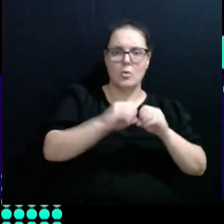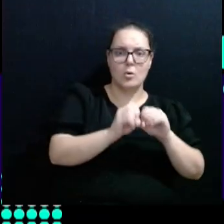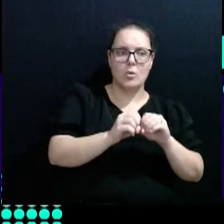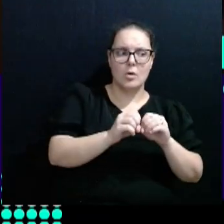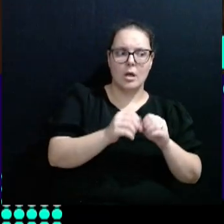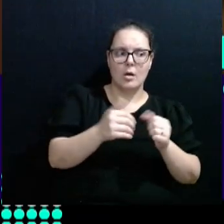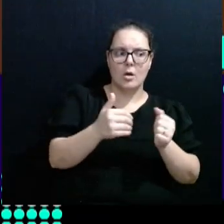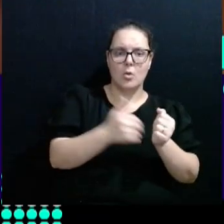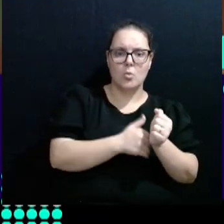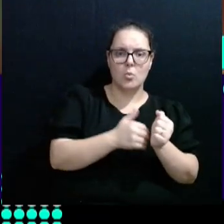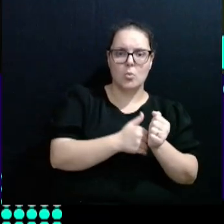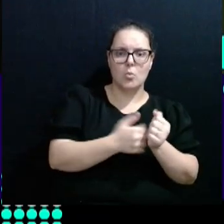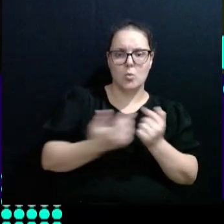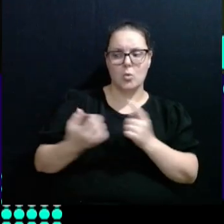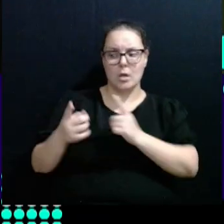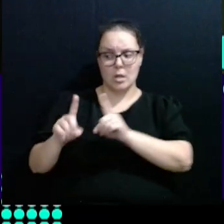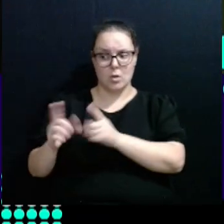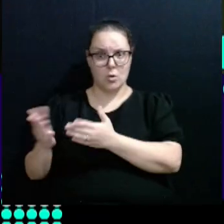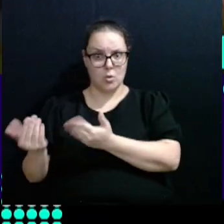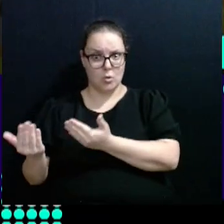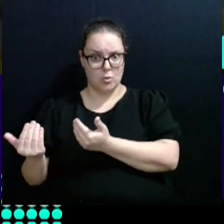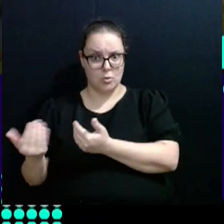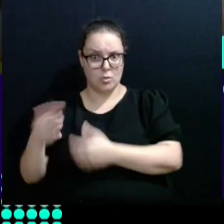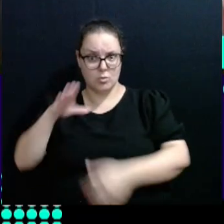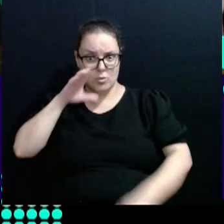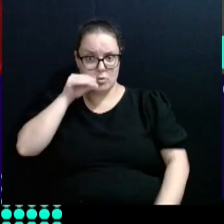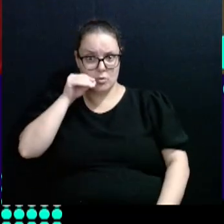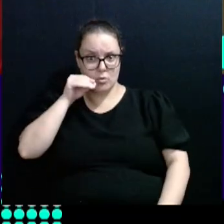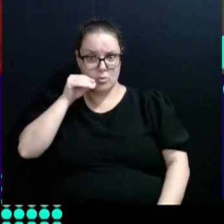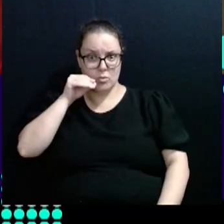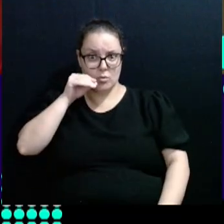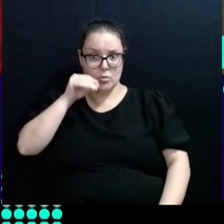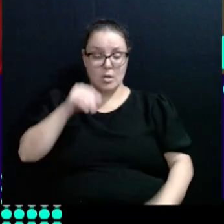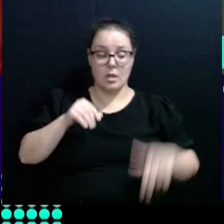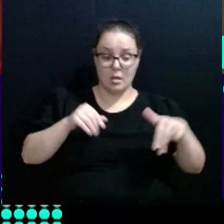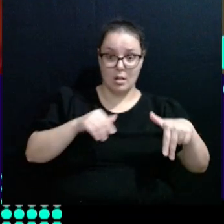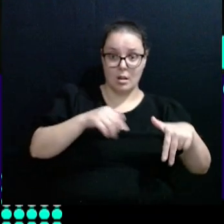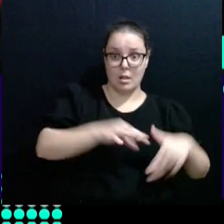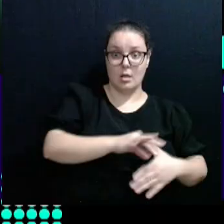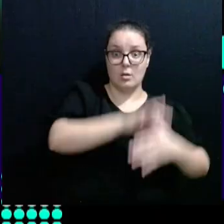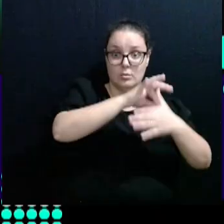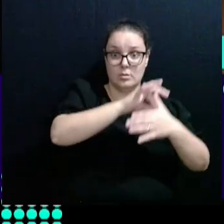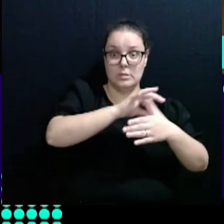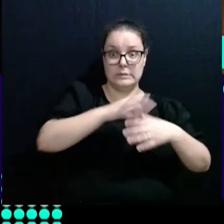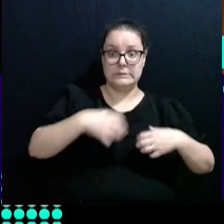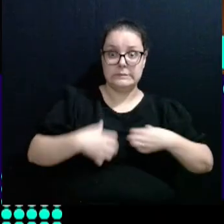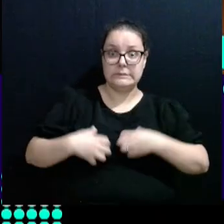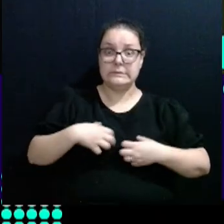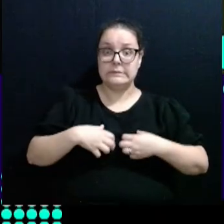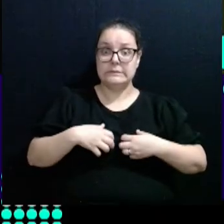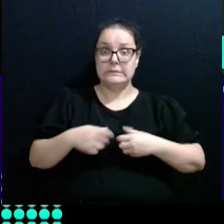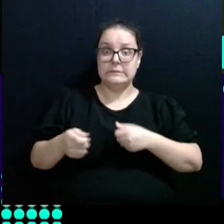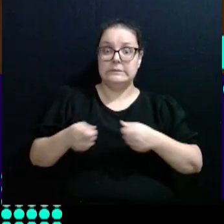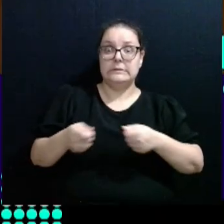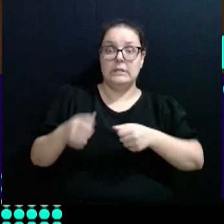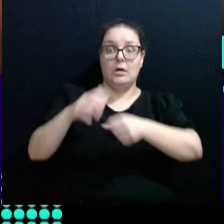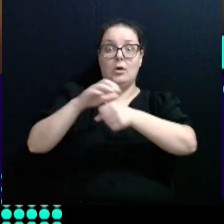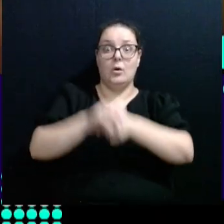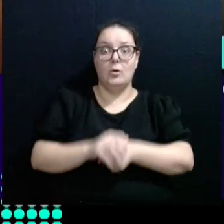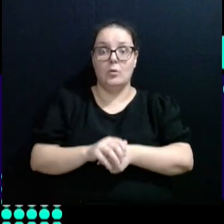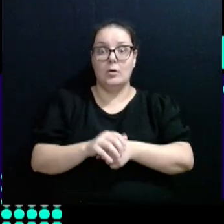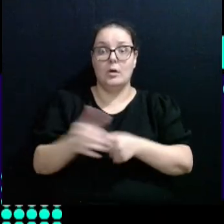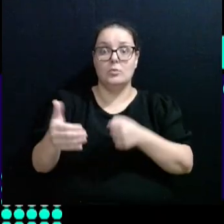2 jovens funcionários, ele lidera uma missão desesperada para conter a ameaça invisível e evitar